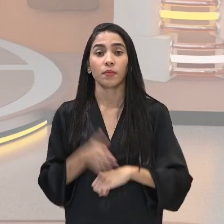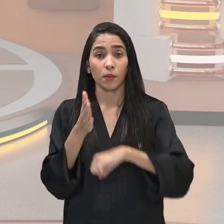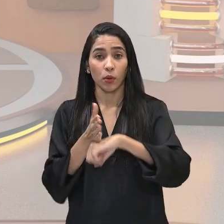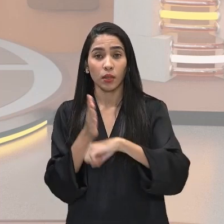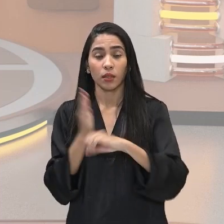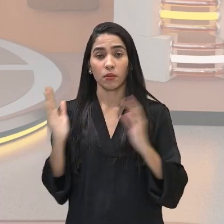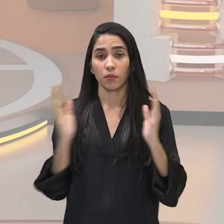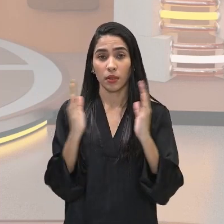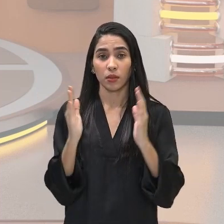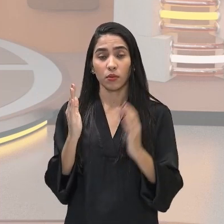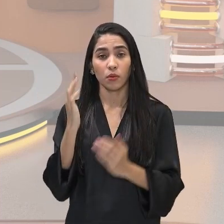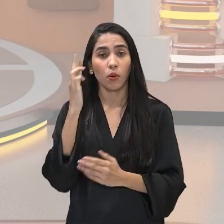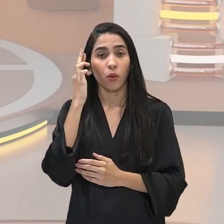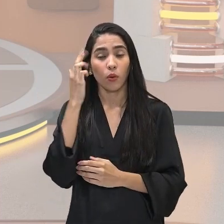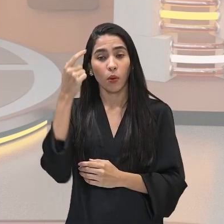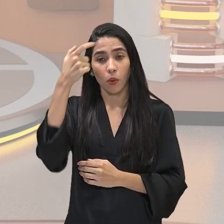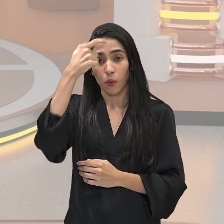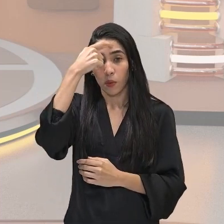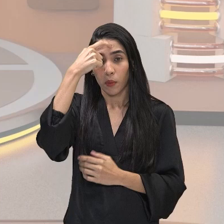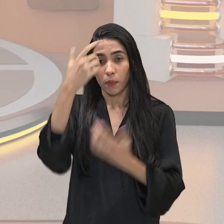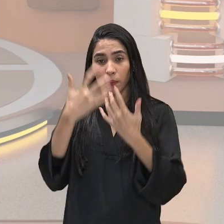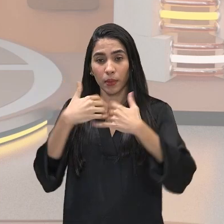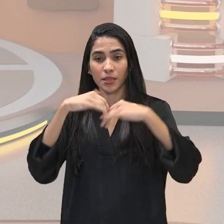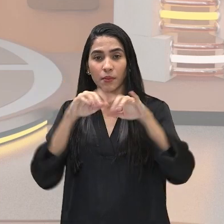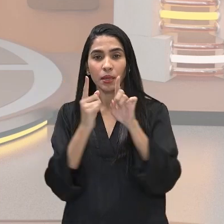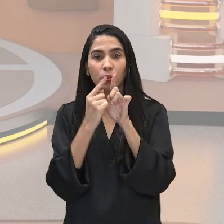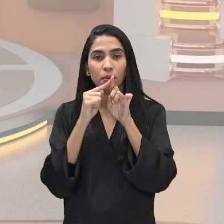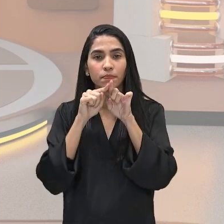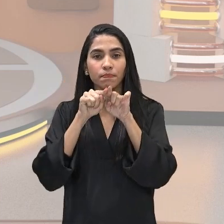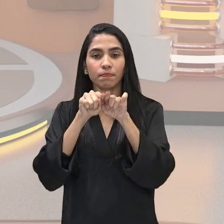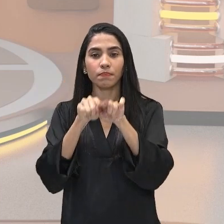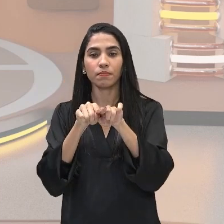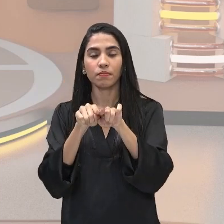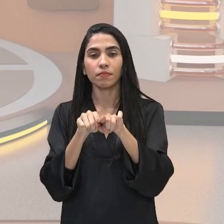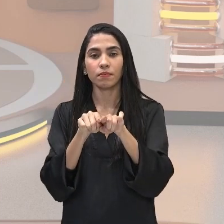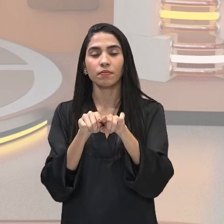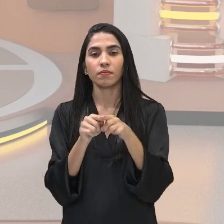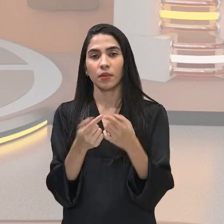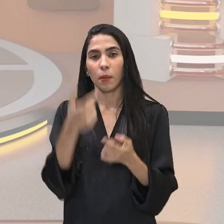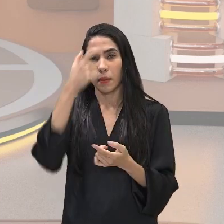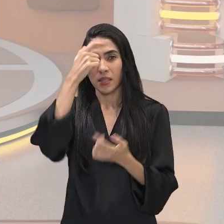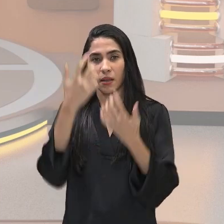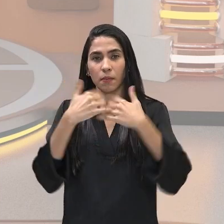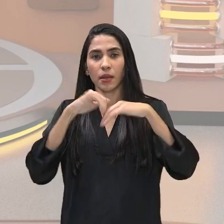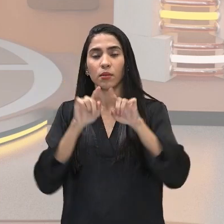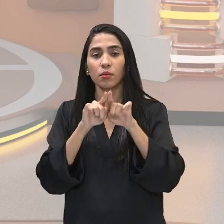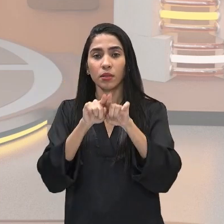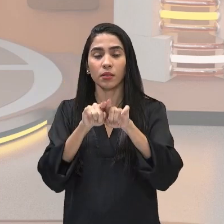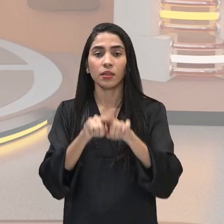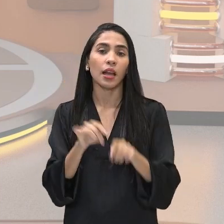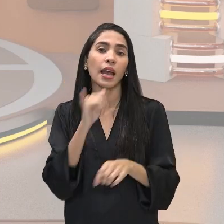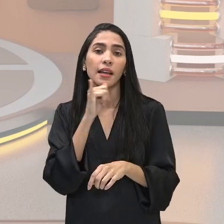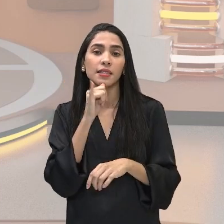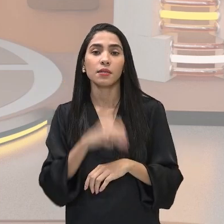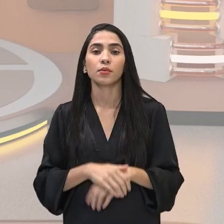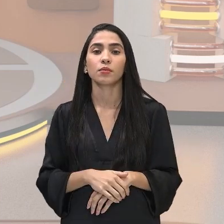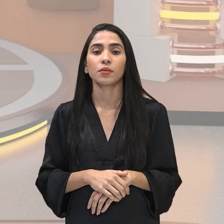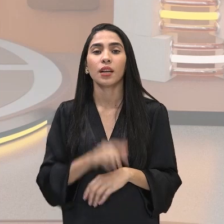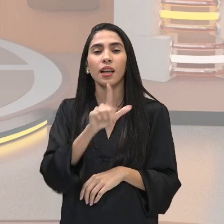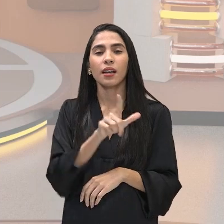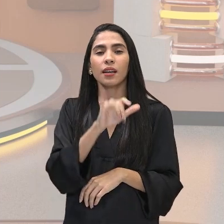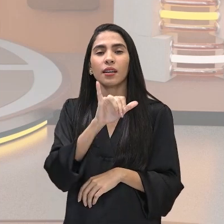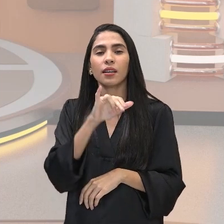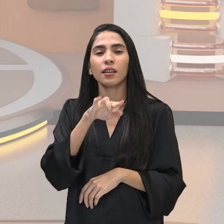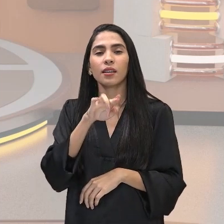o pensamento ele era muito linear. Né? Ele era muito linear. O que dizia? O que é essa ideia de